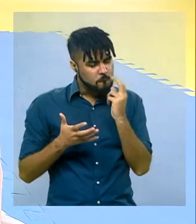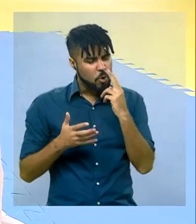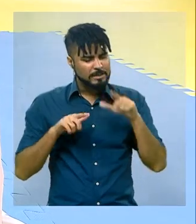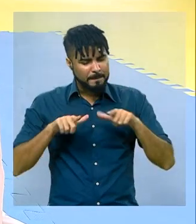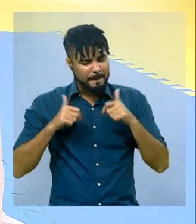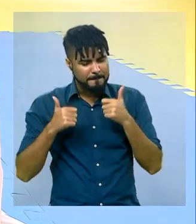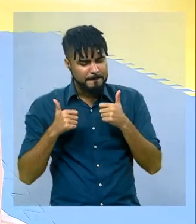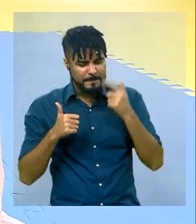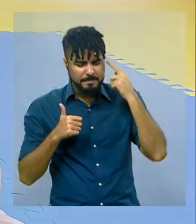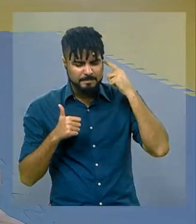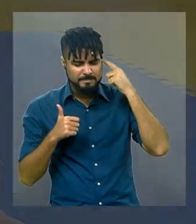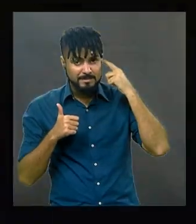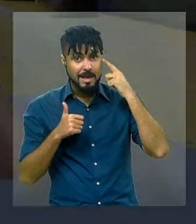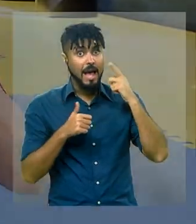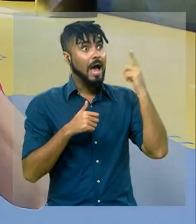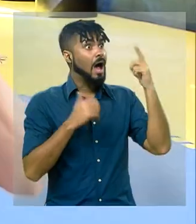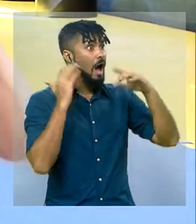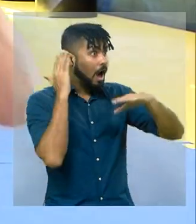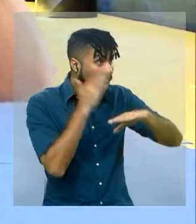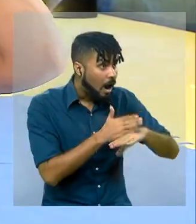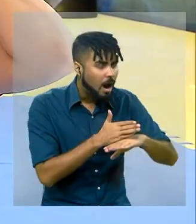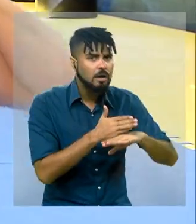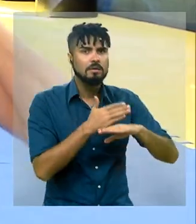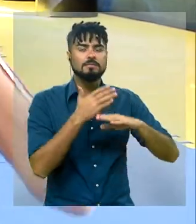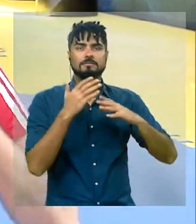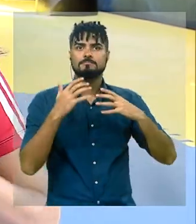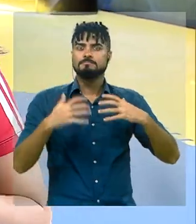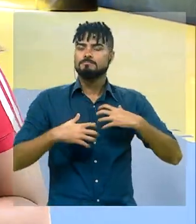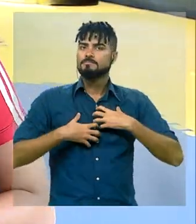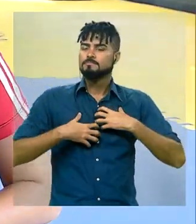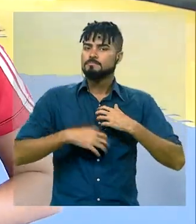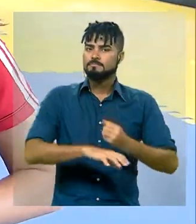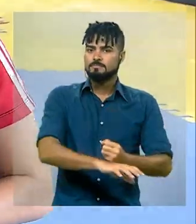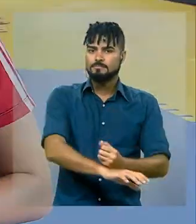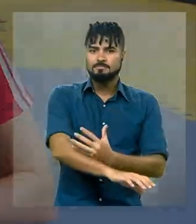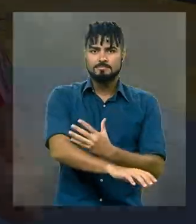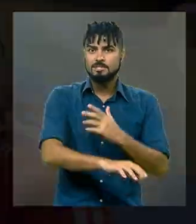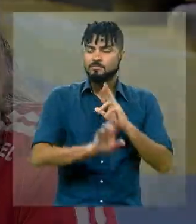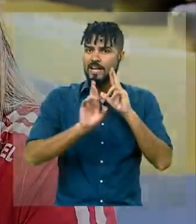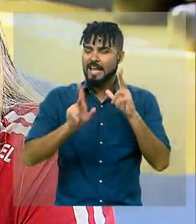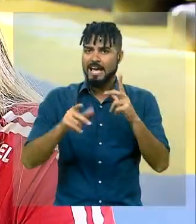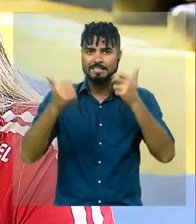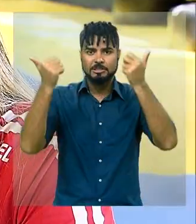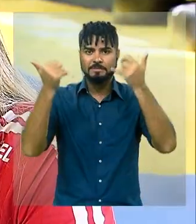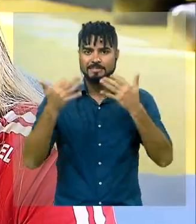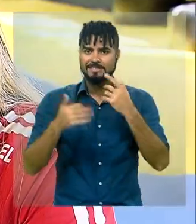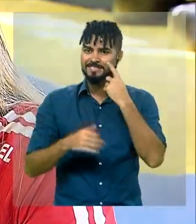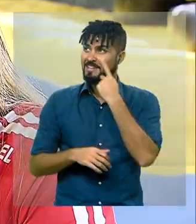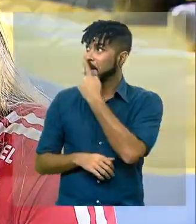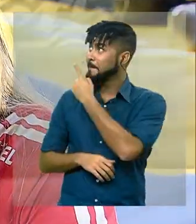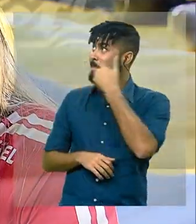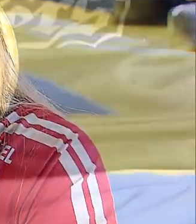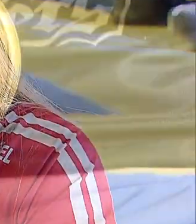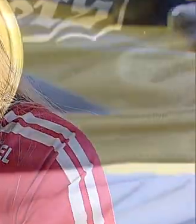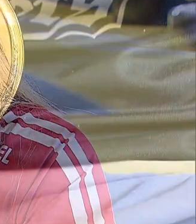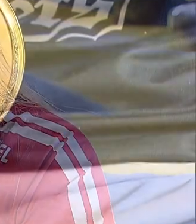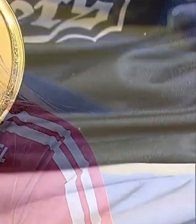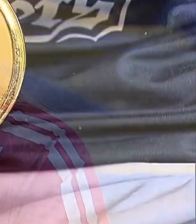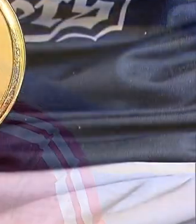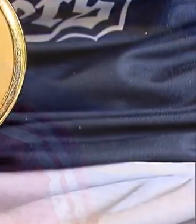mas quando acontece mesmo, você sente algo totalmente diferente, né? Essa aqui é a primeira de muitas.